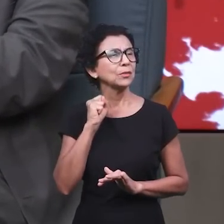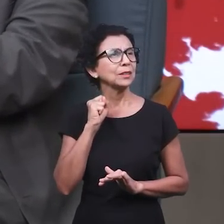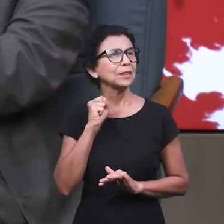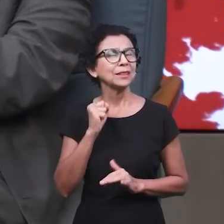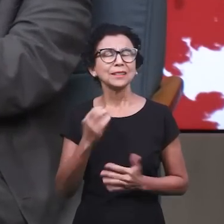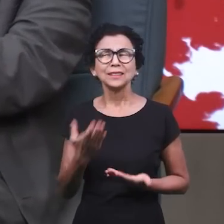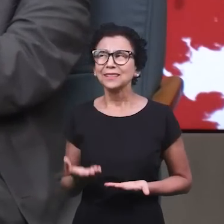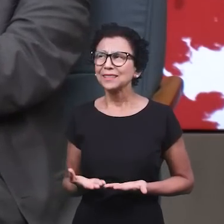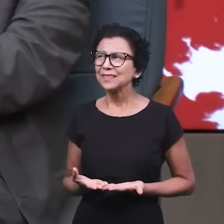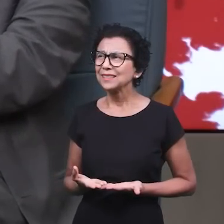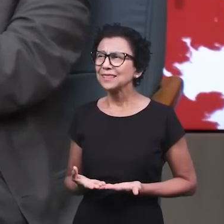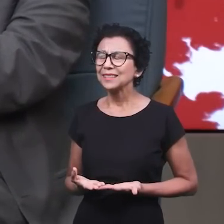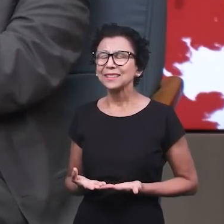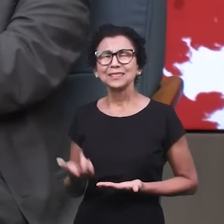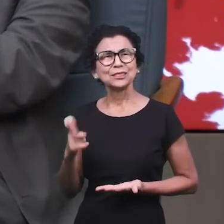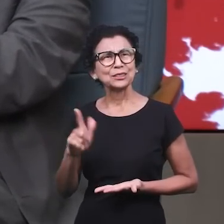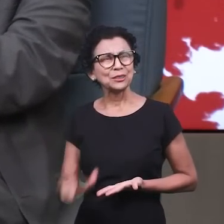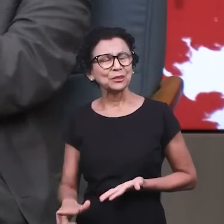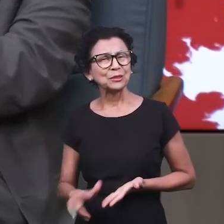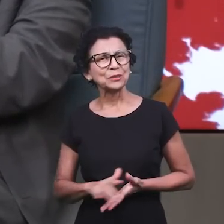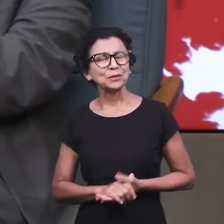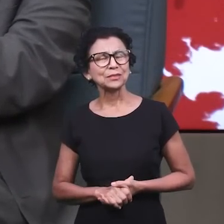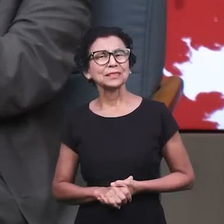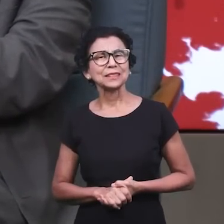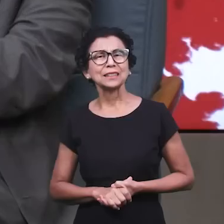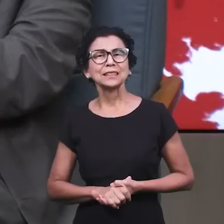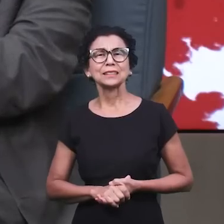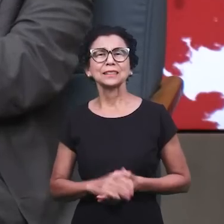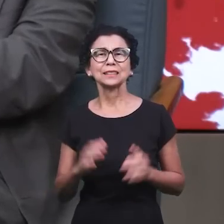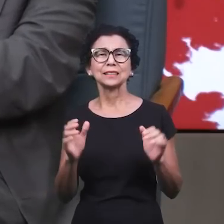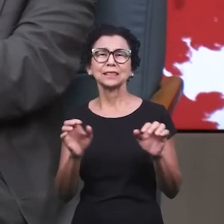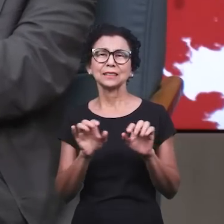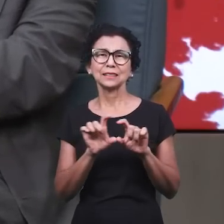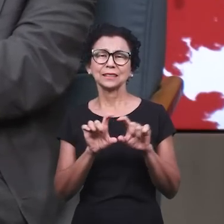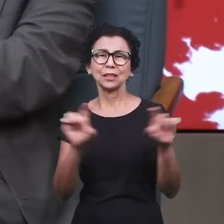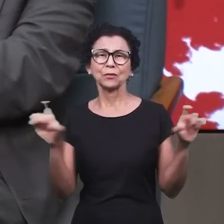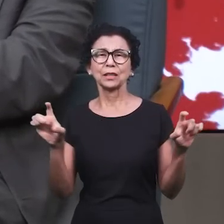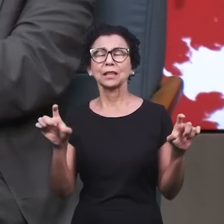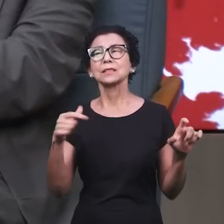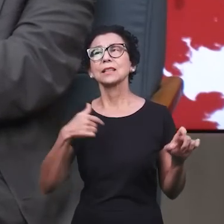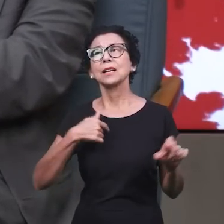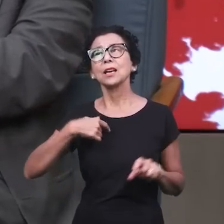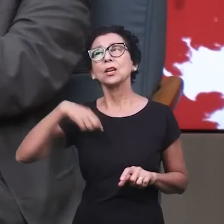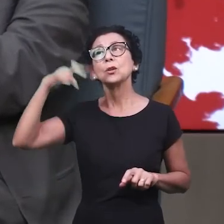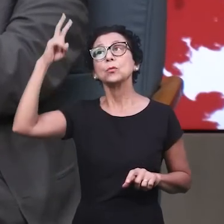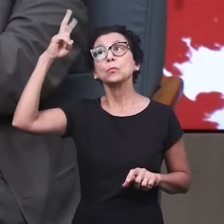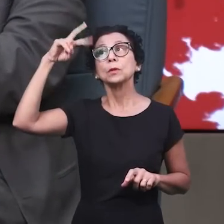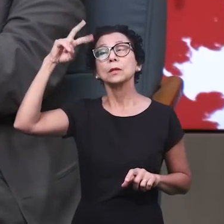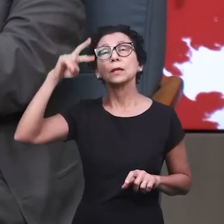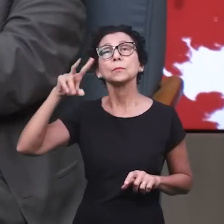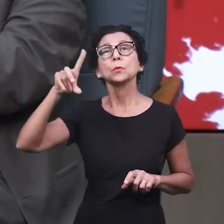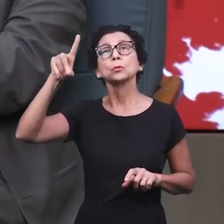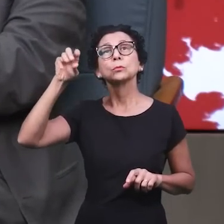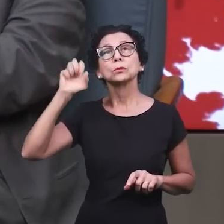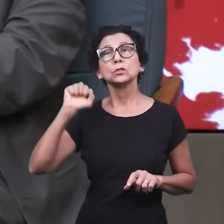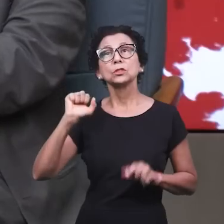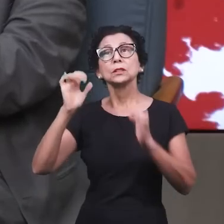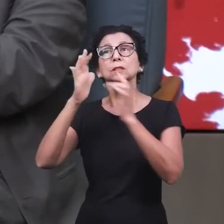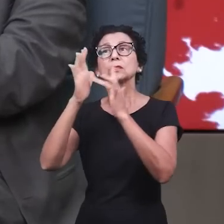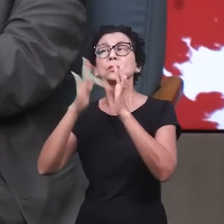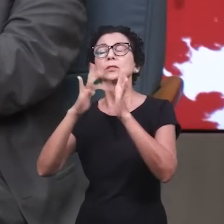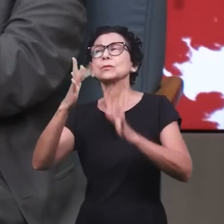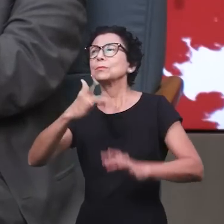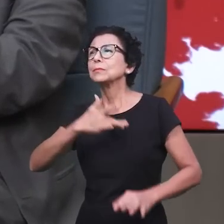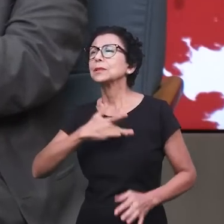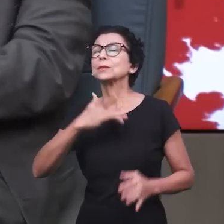minha casa, às vezes no momento de oração, ouvindo esse louvor. Eu me lembro quando ele